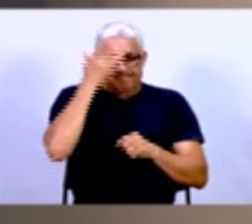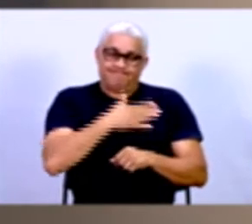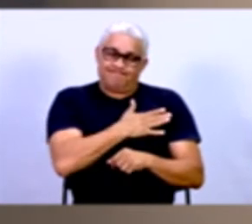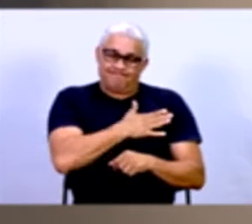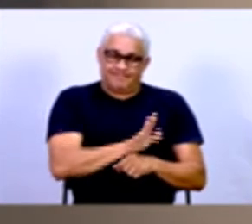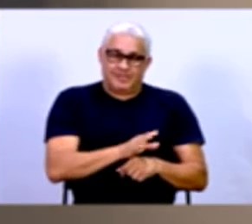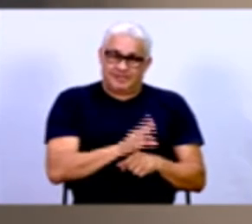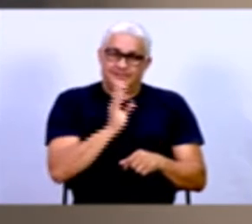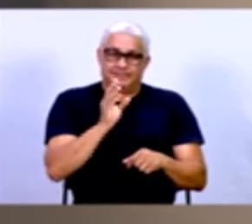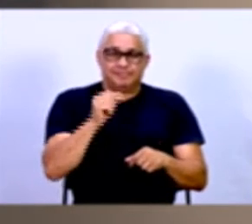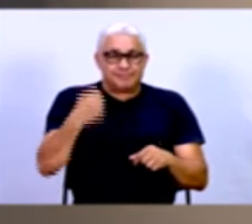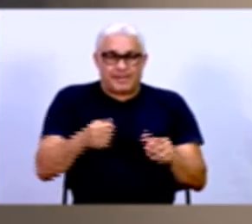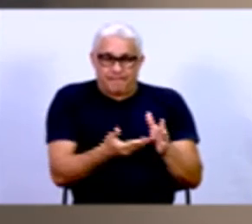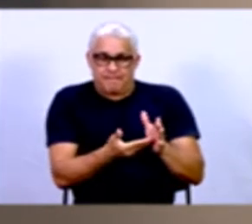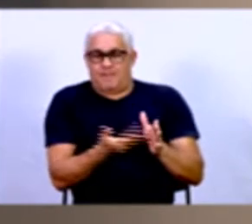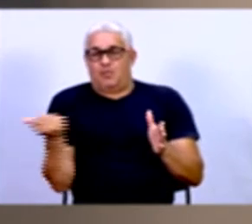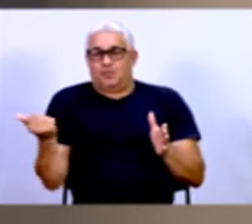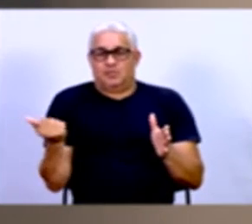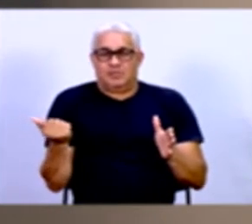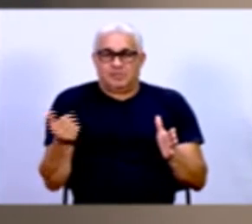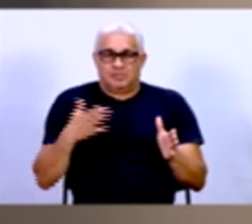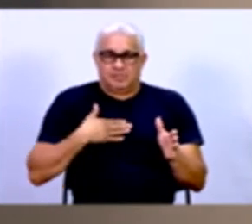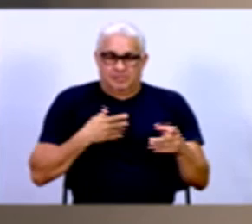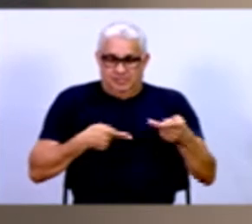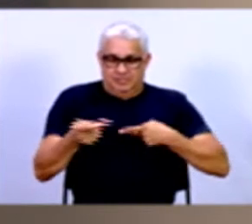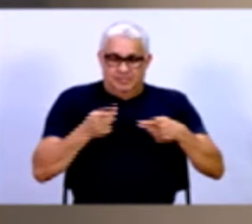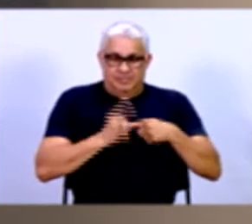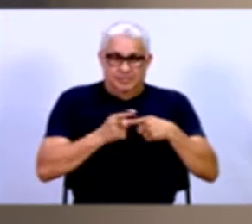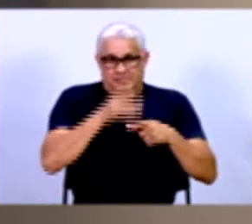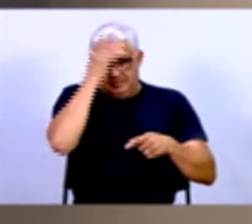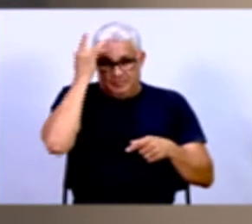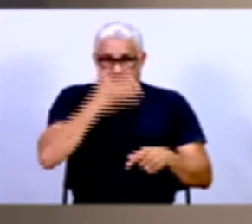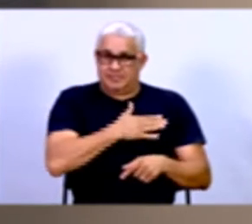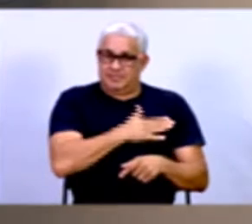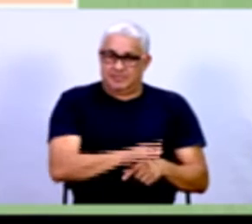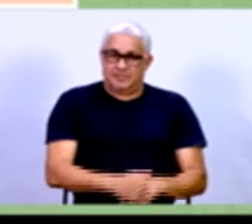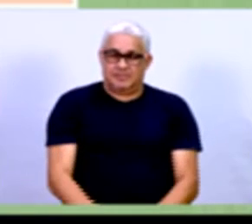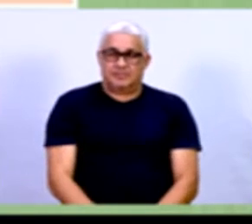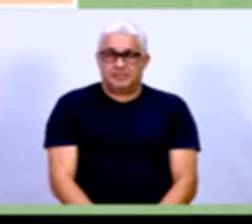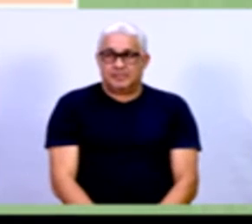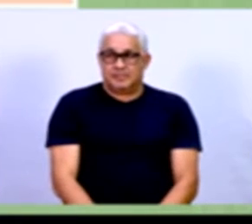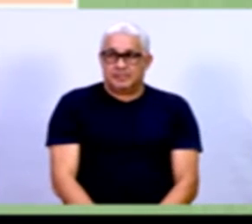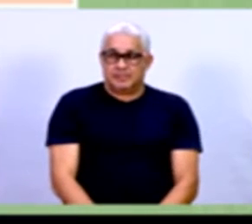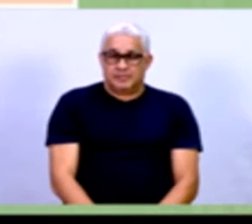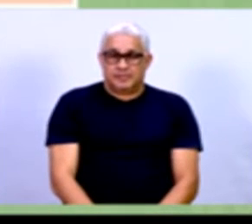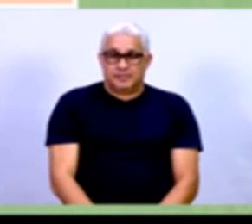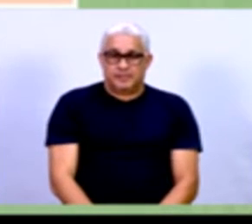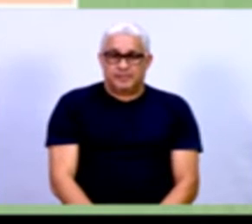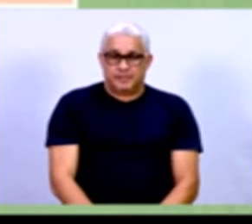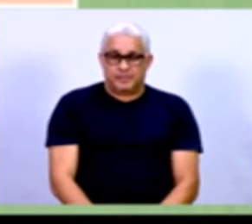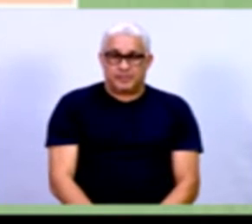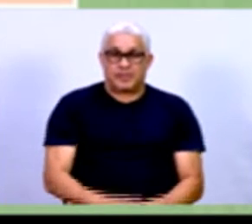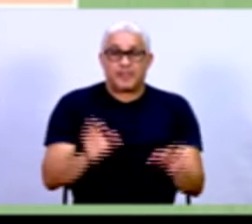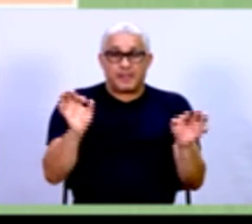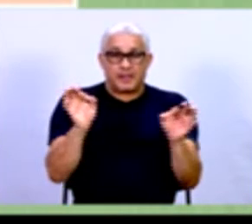isso aqui do meu planejamento, porque a pessoa não gosta. Então, vamos lá. Na definição